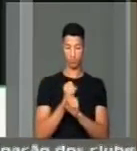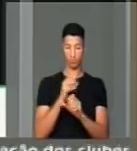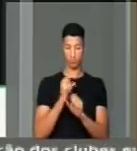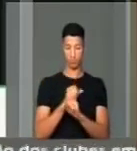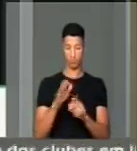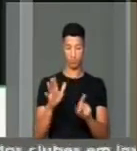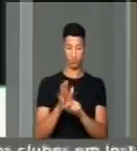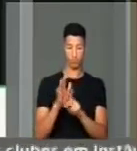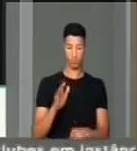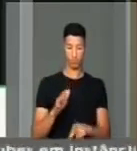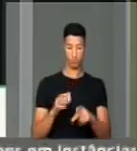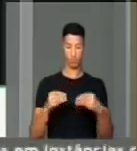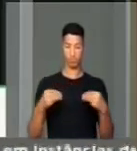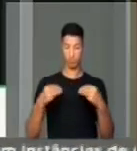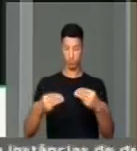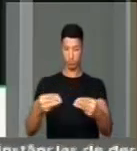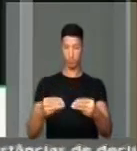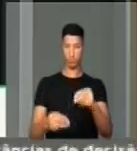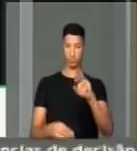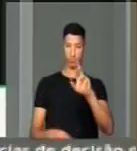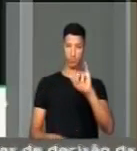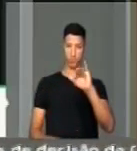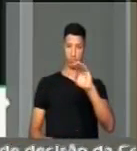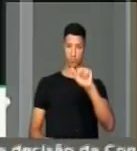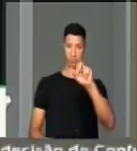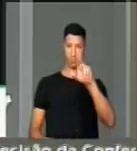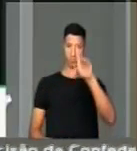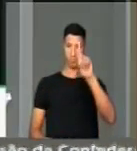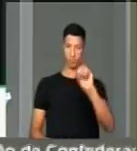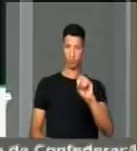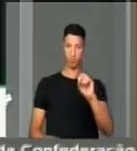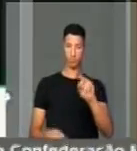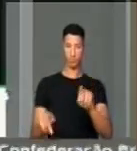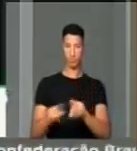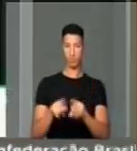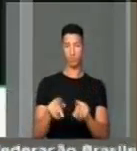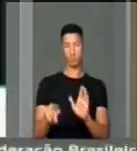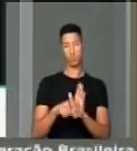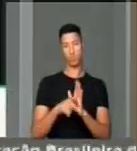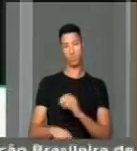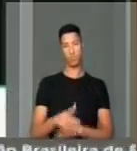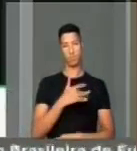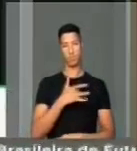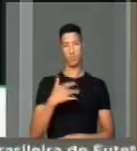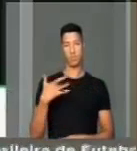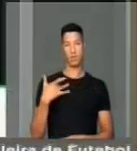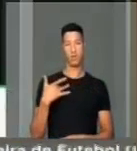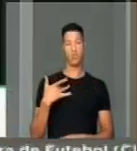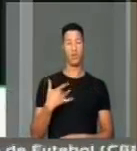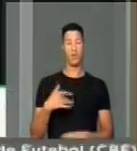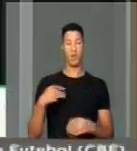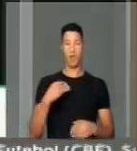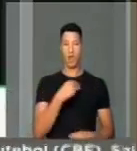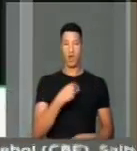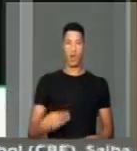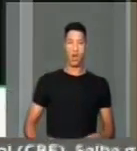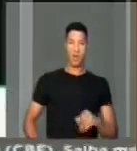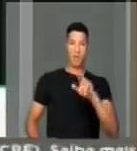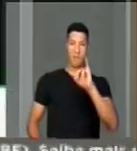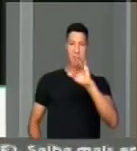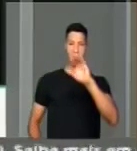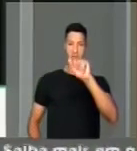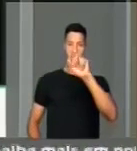de contas do ministro Ricardo Barros da Saúde. O ministro Ricardo